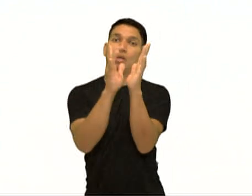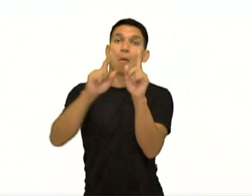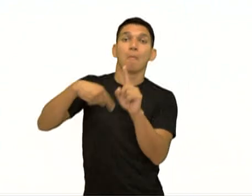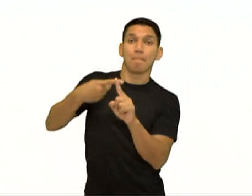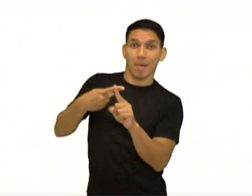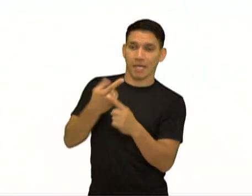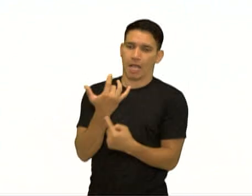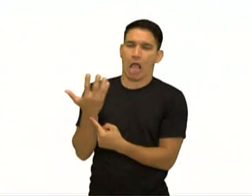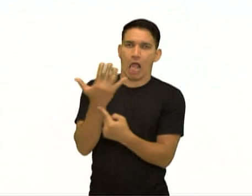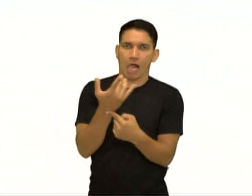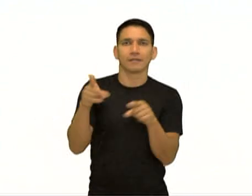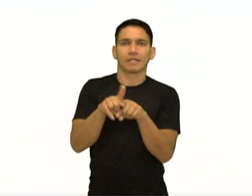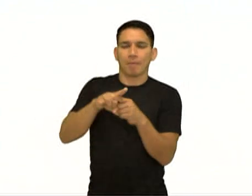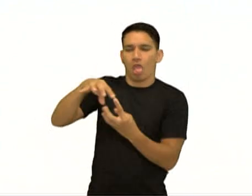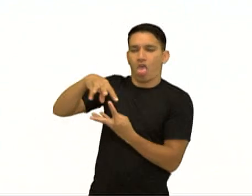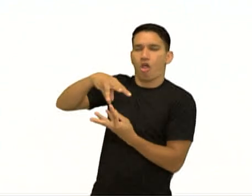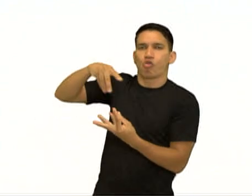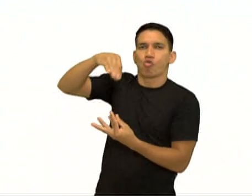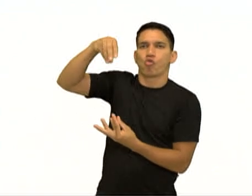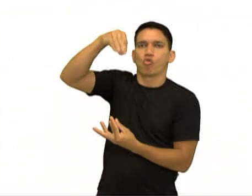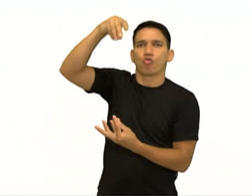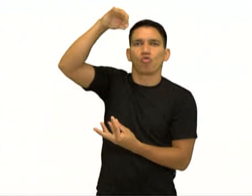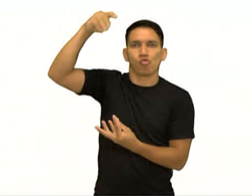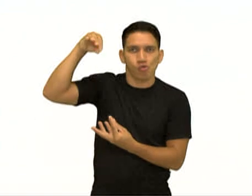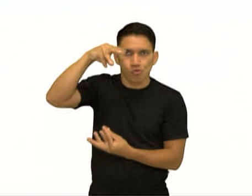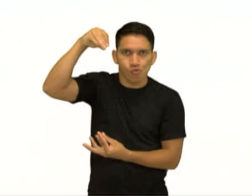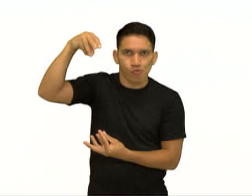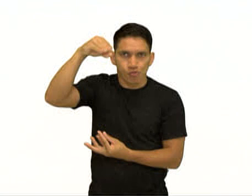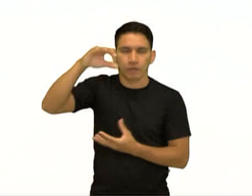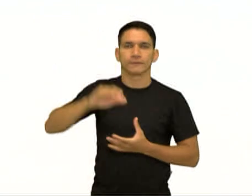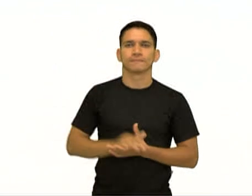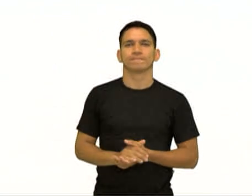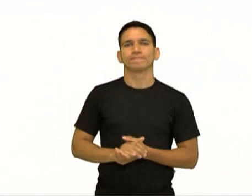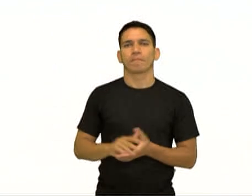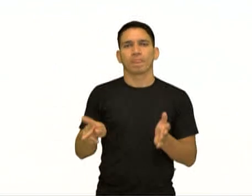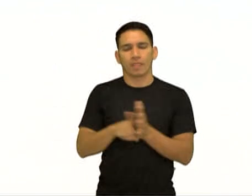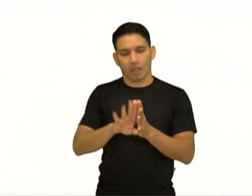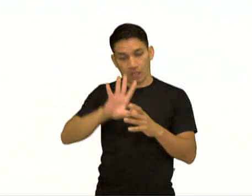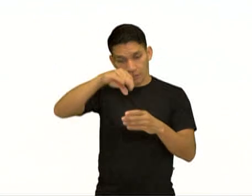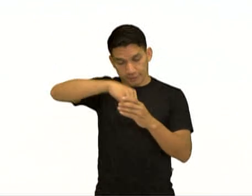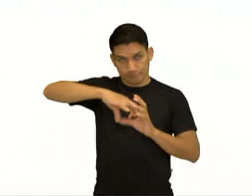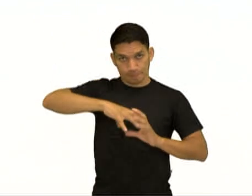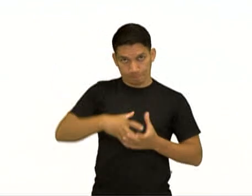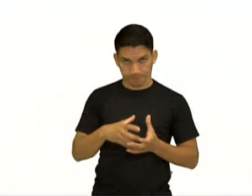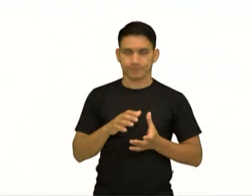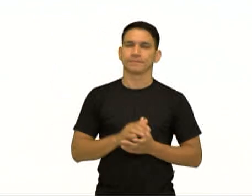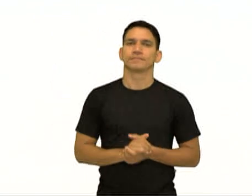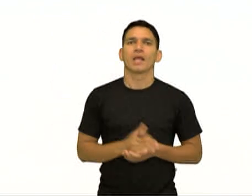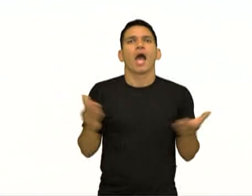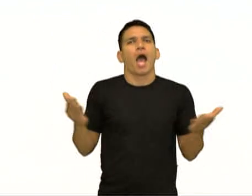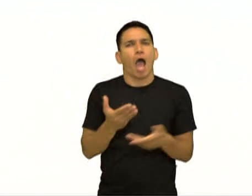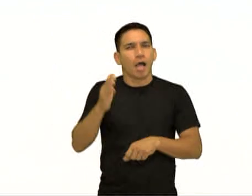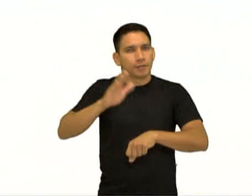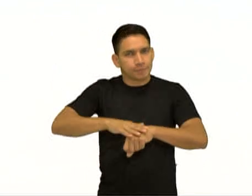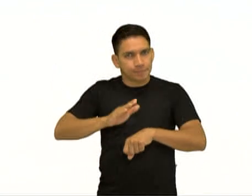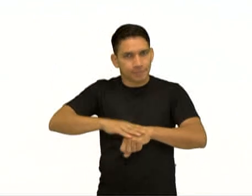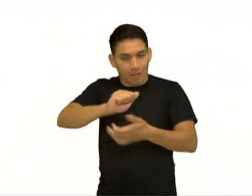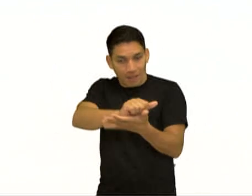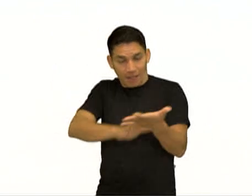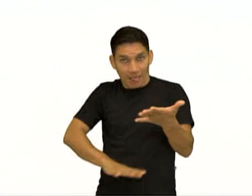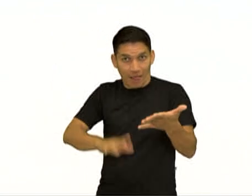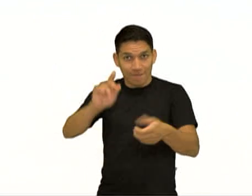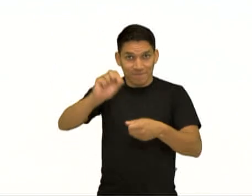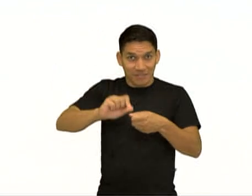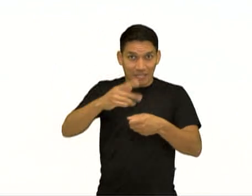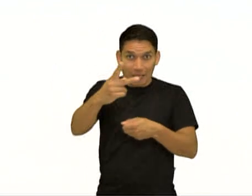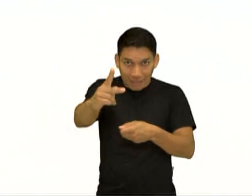esse processo de liberação desse material que encontra-se no interior do planeta. E agora a gente vai para a nossa atividade mão na massa.